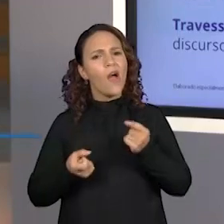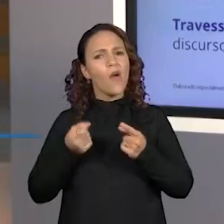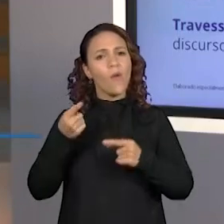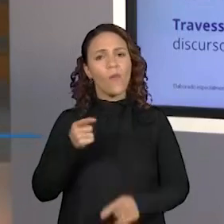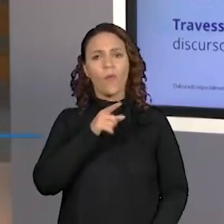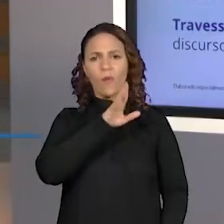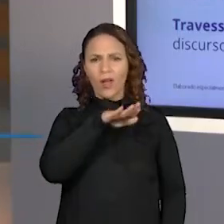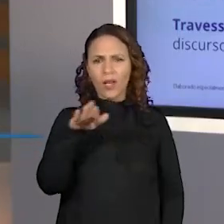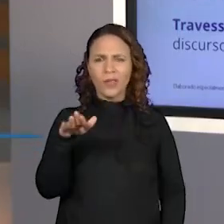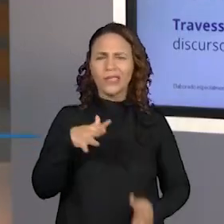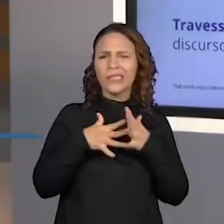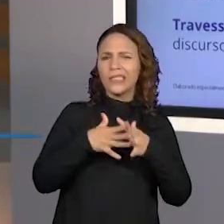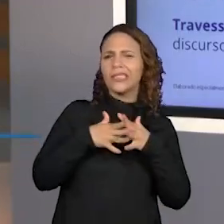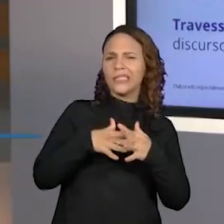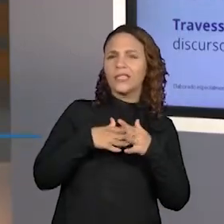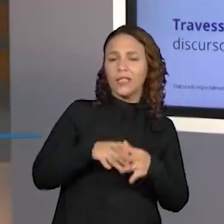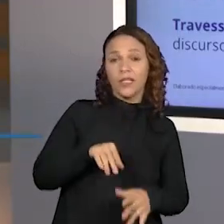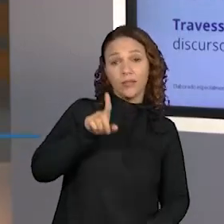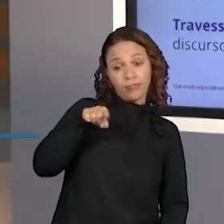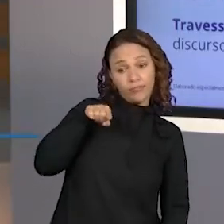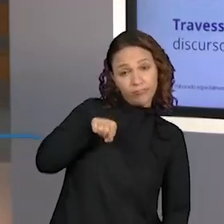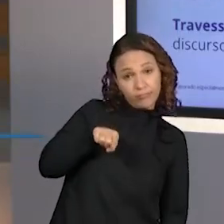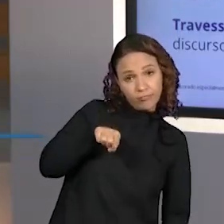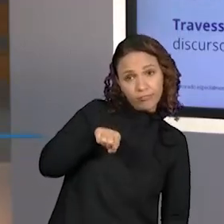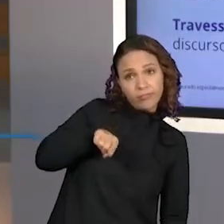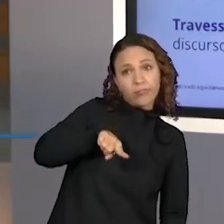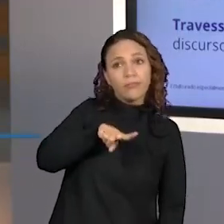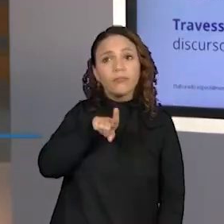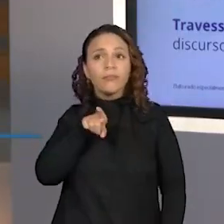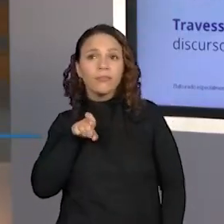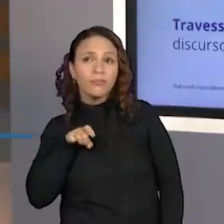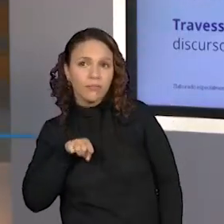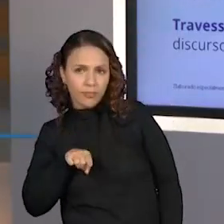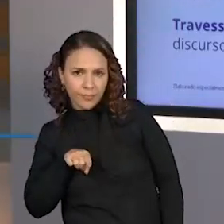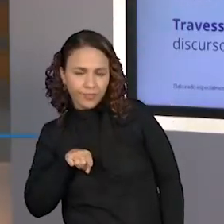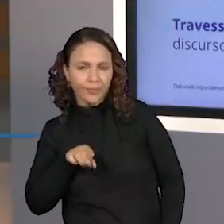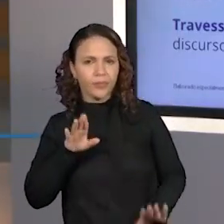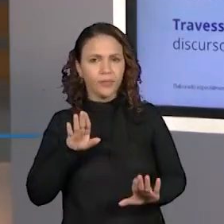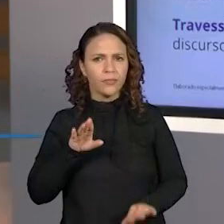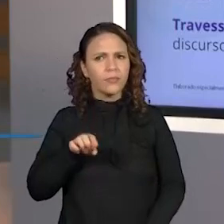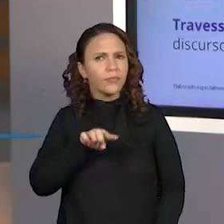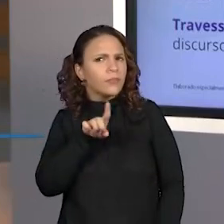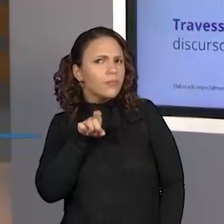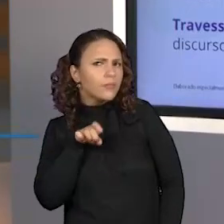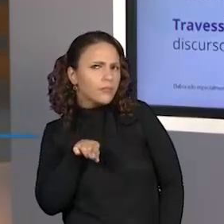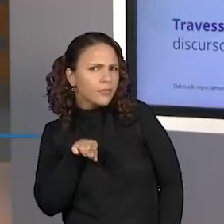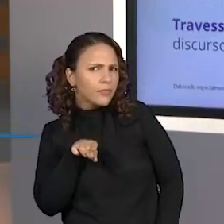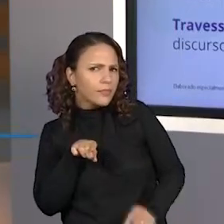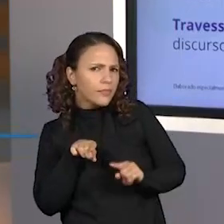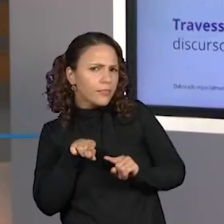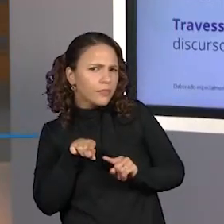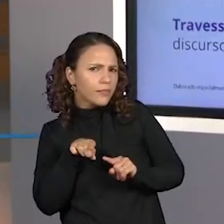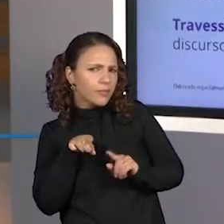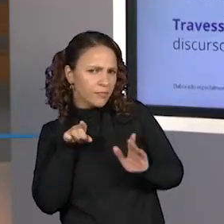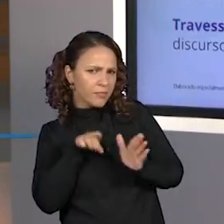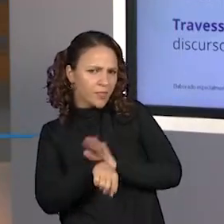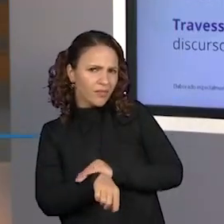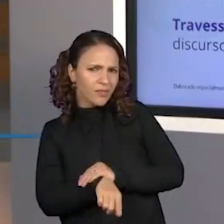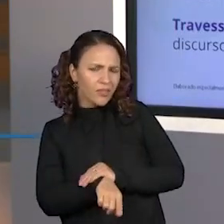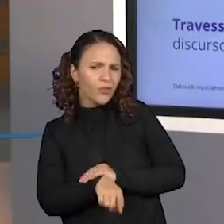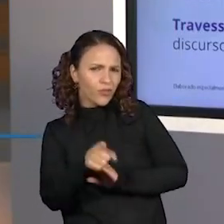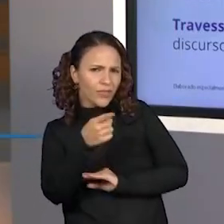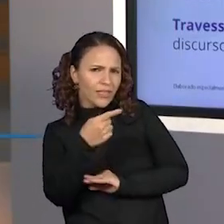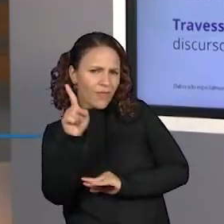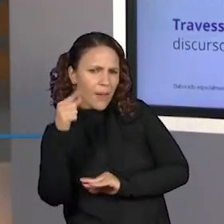de interrogação. Então, vamos pensar aqui. O ponto de interrogação é sempre uma pergunta. Você vai até a minha casa? É